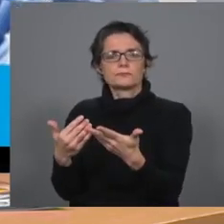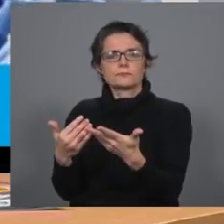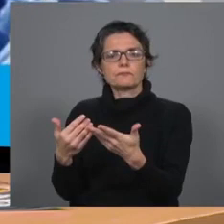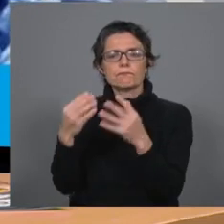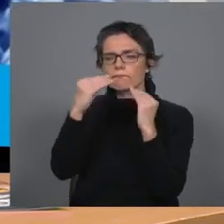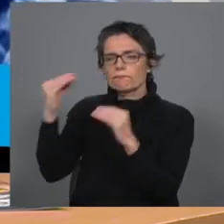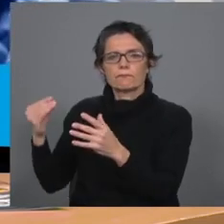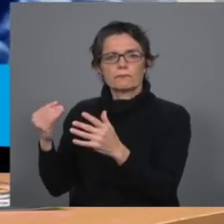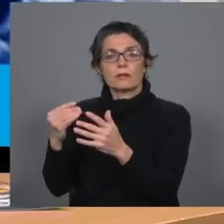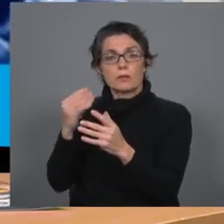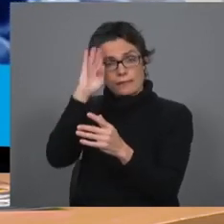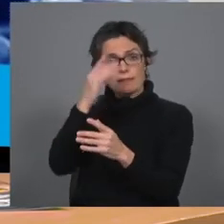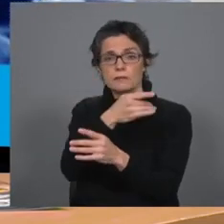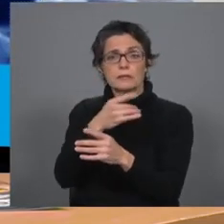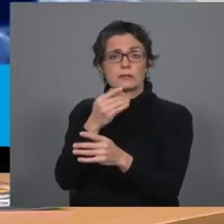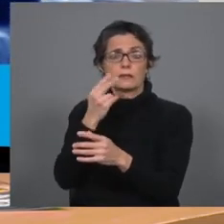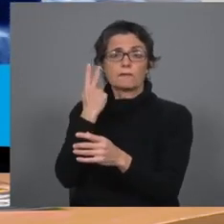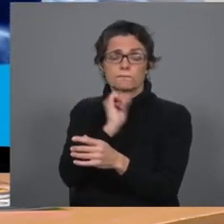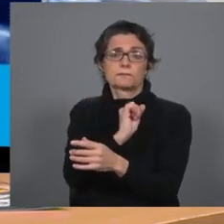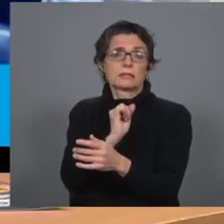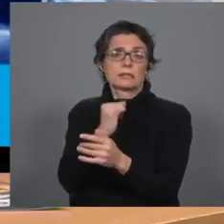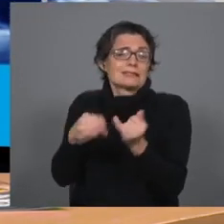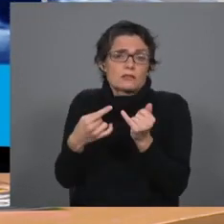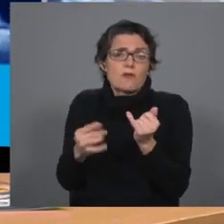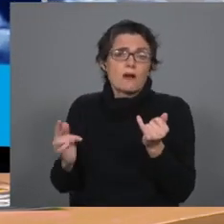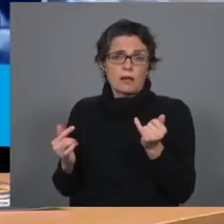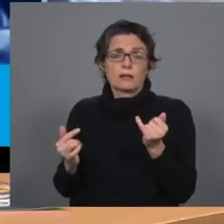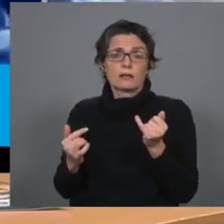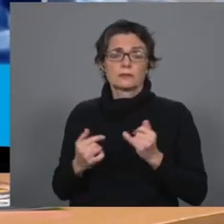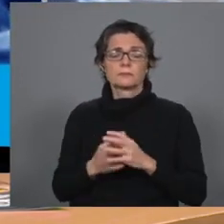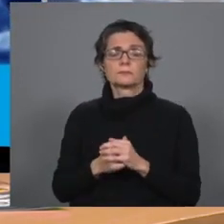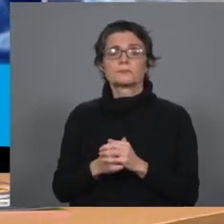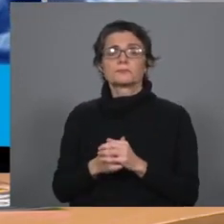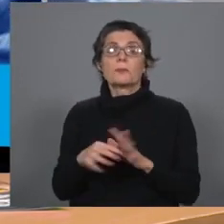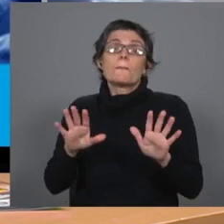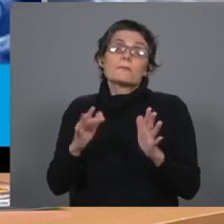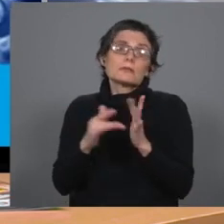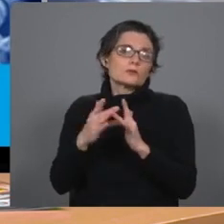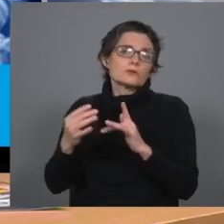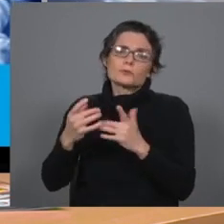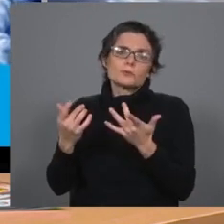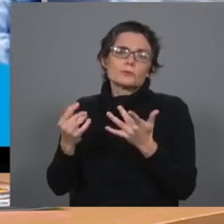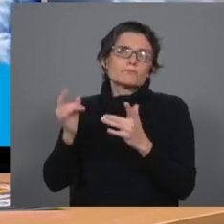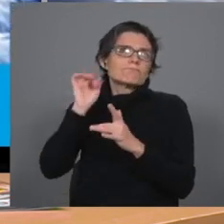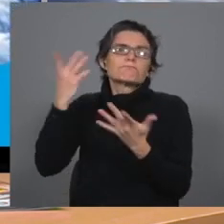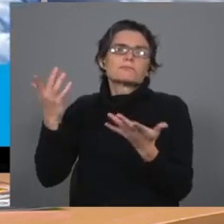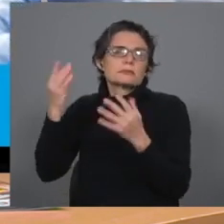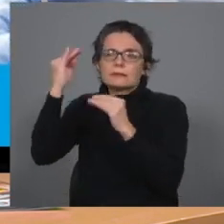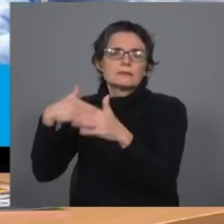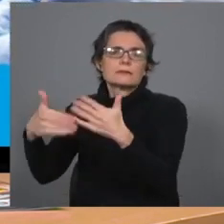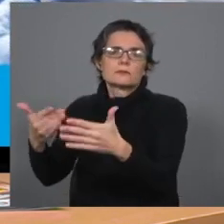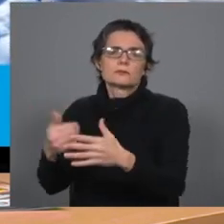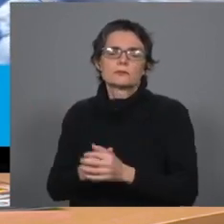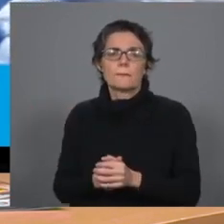a vida por Jesus e pela missão. Com aquela certeza, como dizia Tertuliano no início do